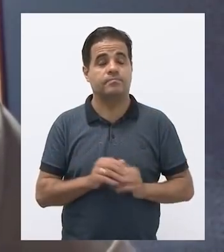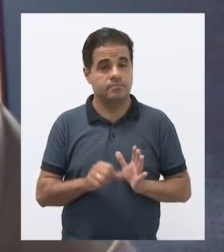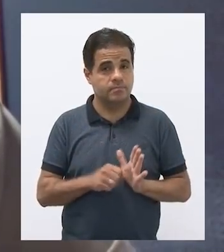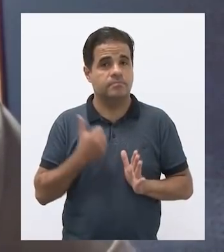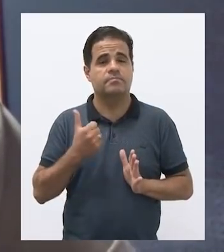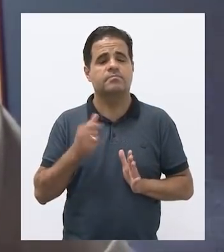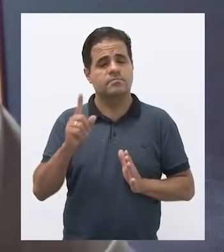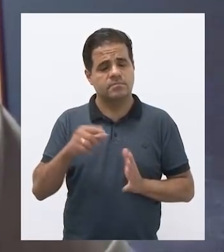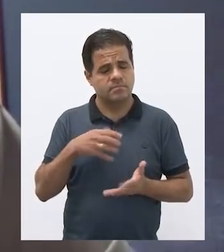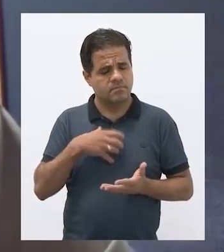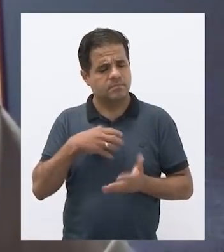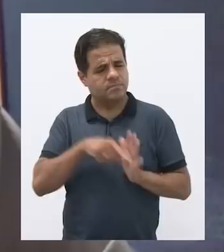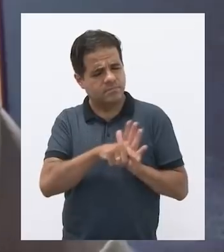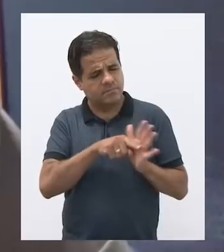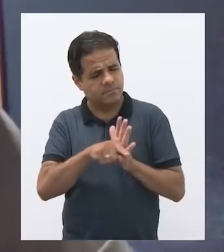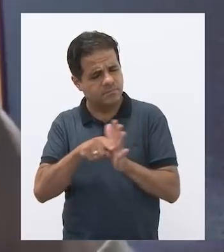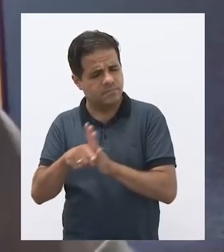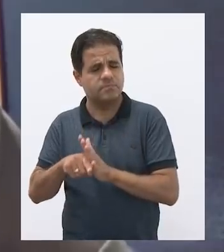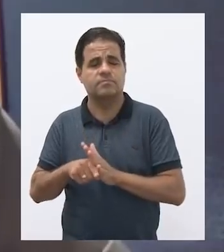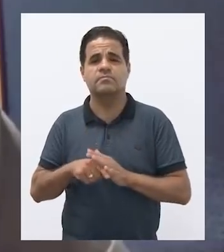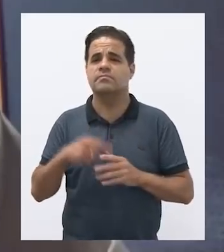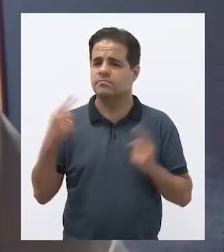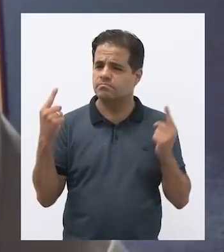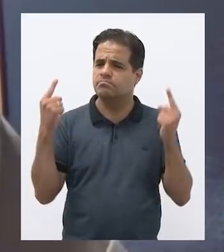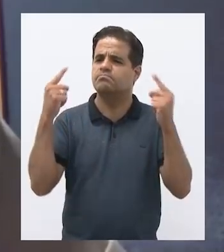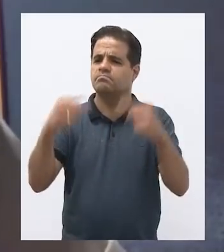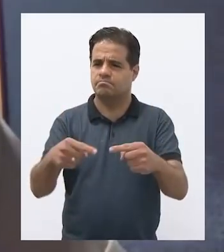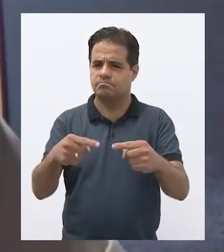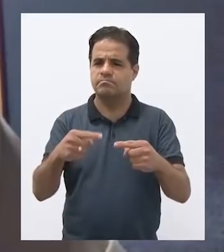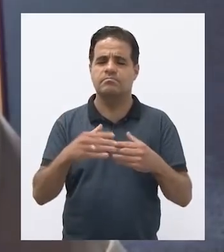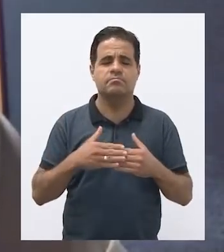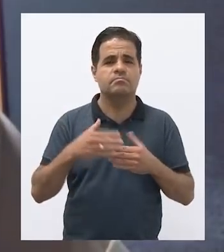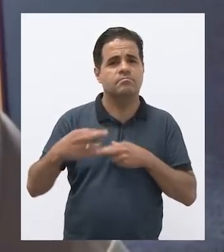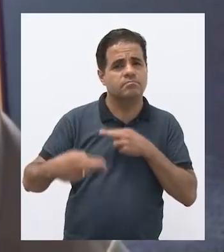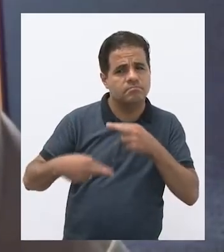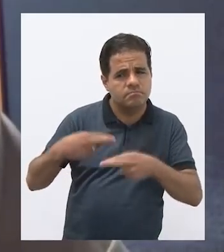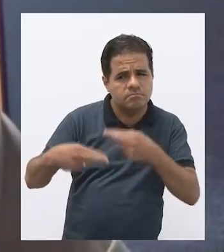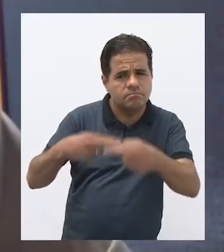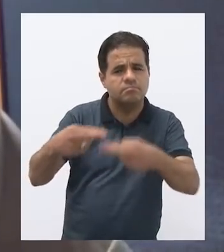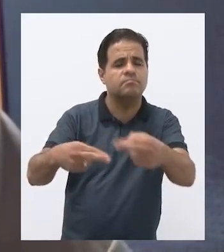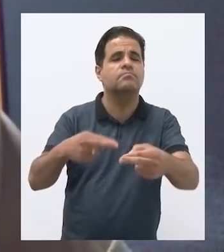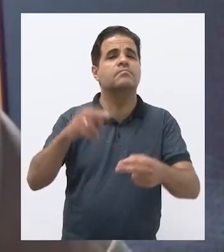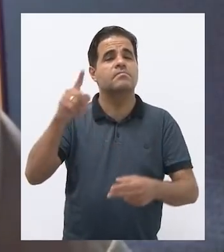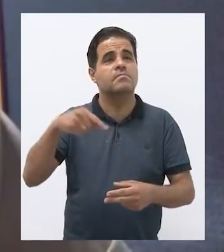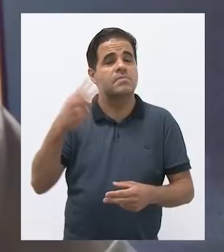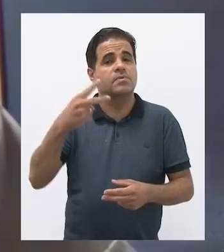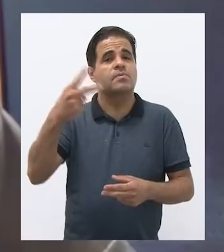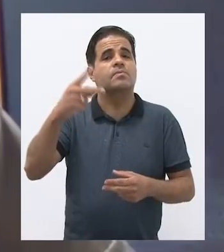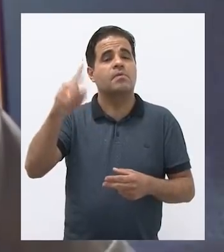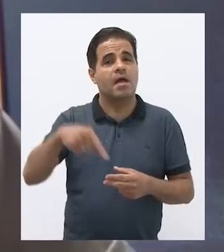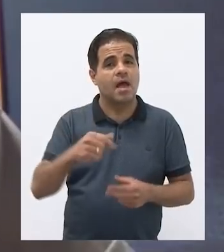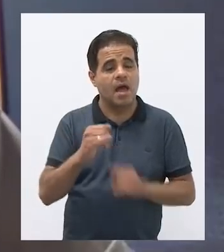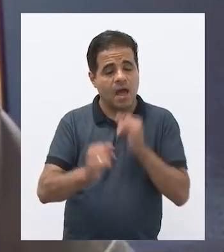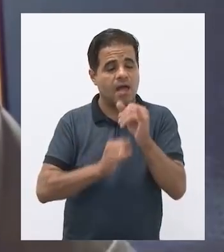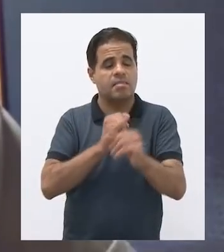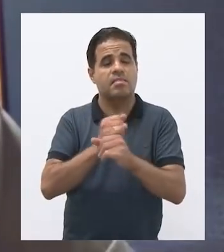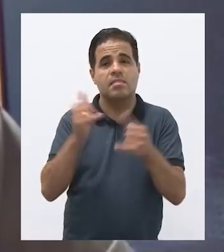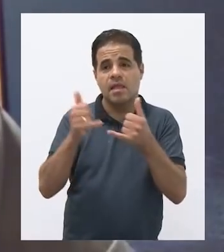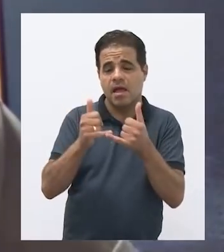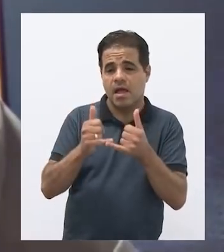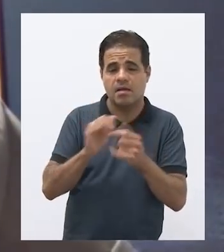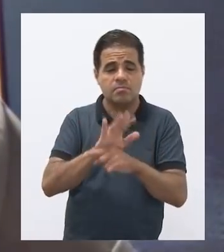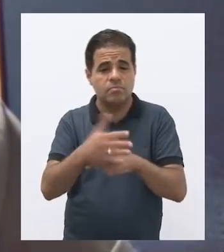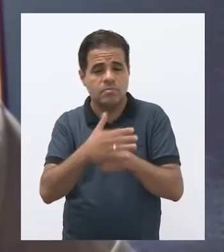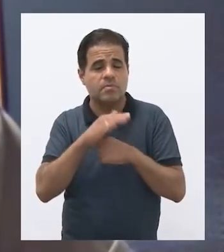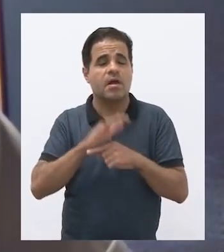Primeiro, porque há um senso de desafio naquilo que está rolando. Segundo, na internet, a cooperação é